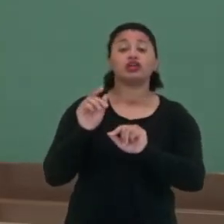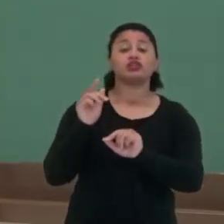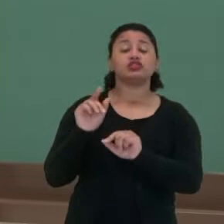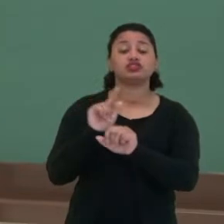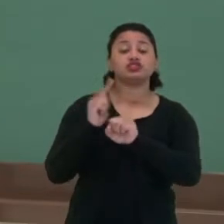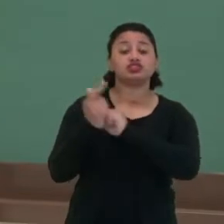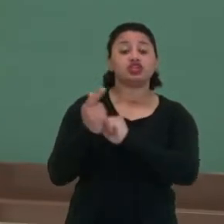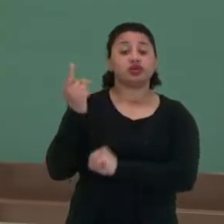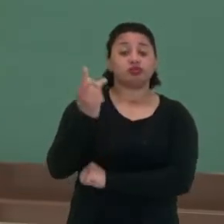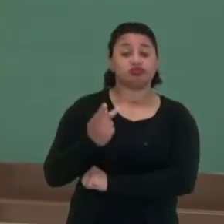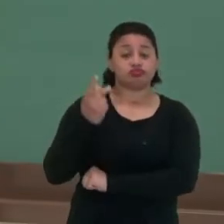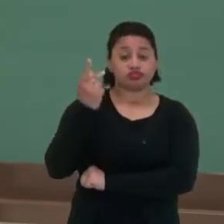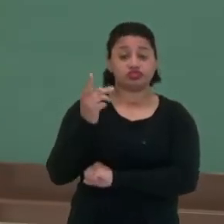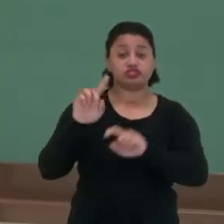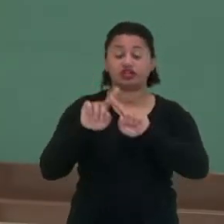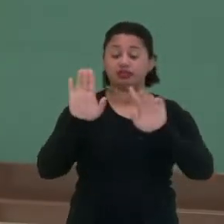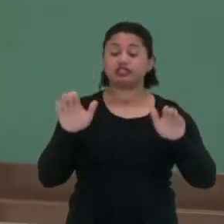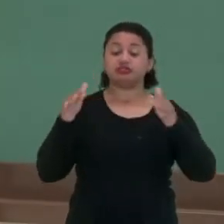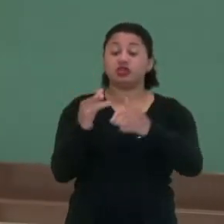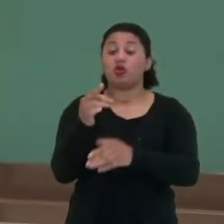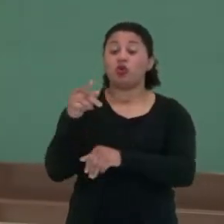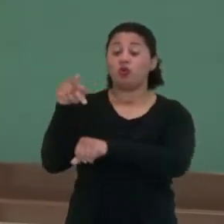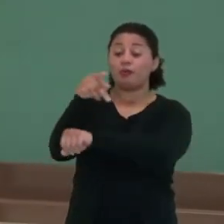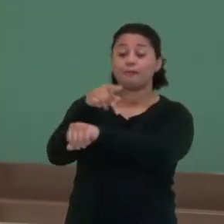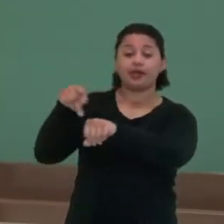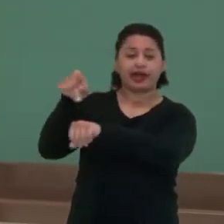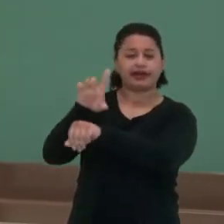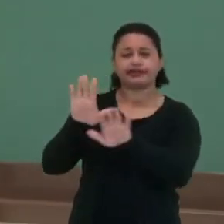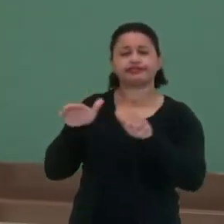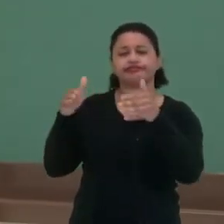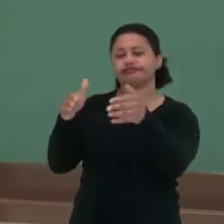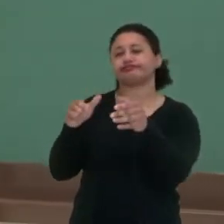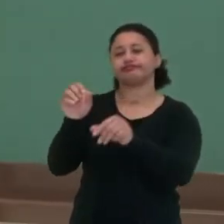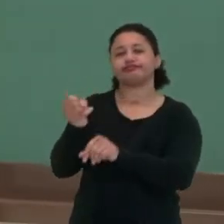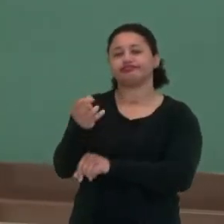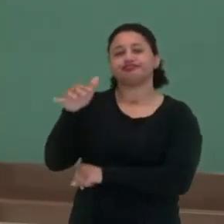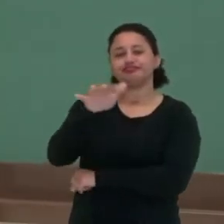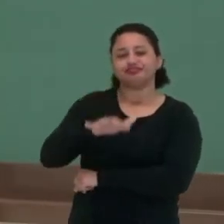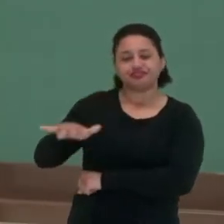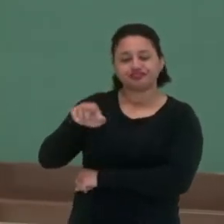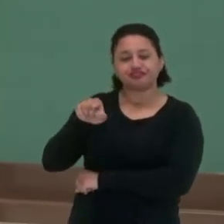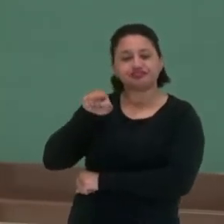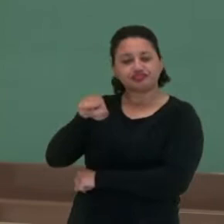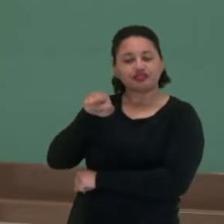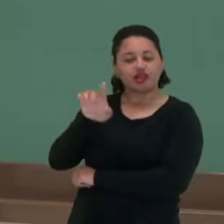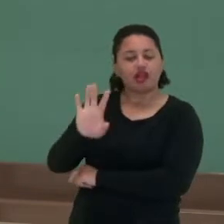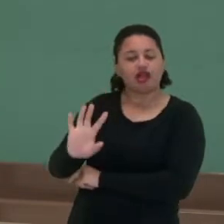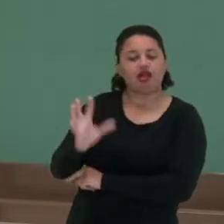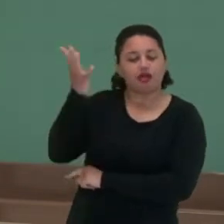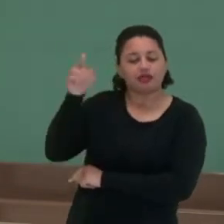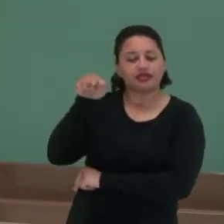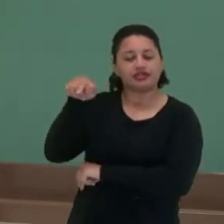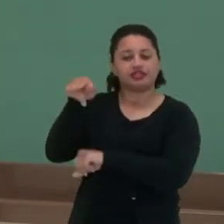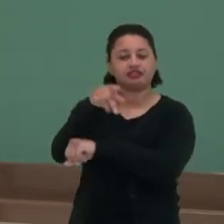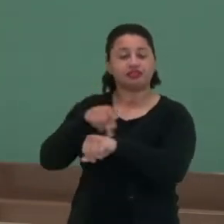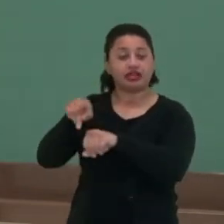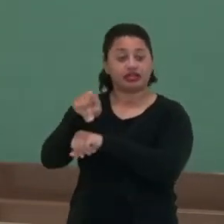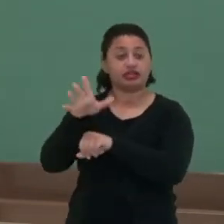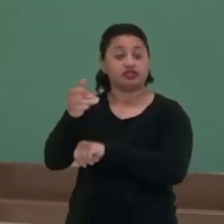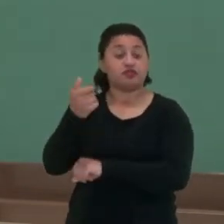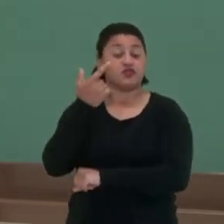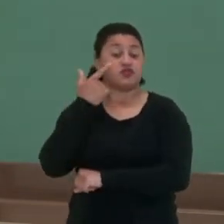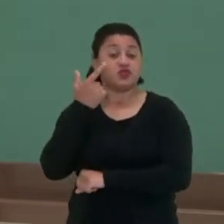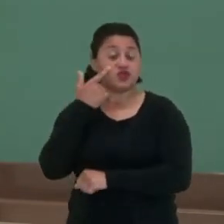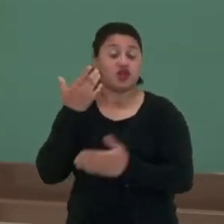mais especificamente vamos falar sobre um país em especial e algumas situações que permeiam este país. Então confere aqui